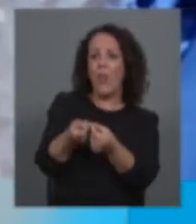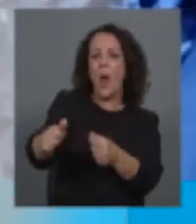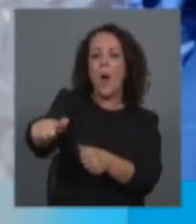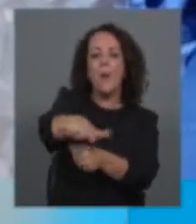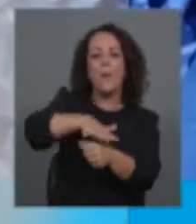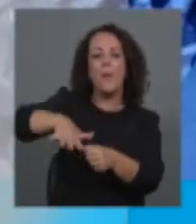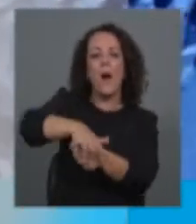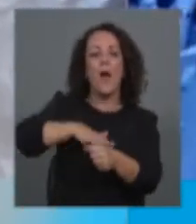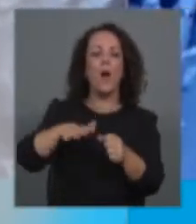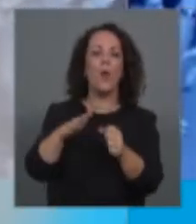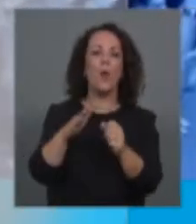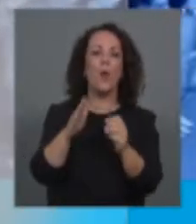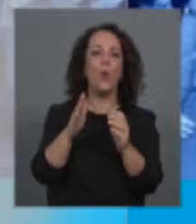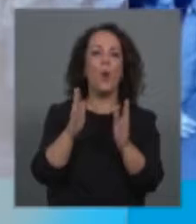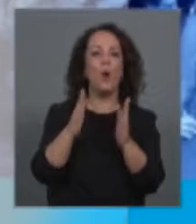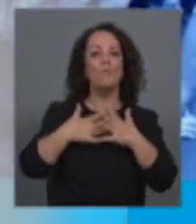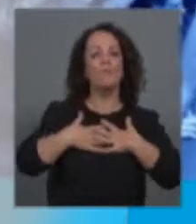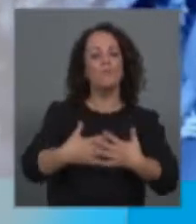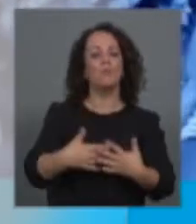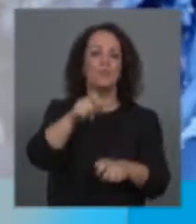e, portanto, há ainda esta